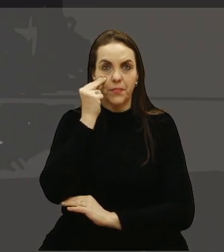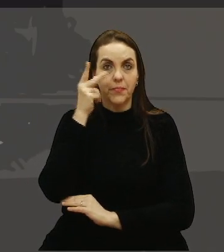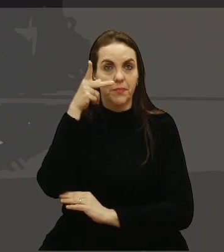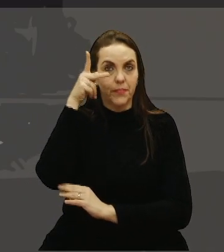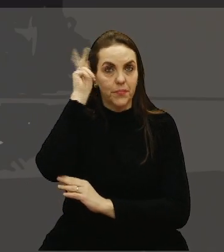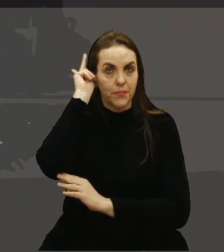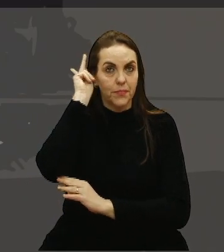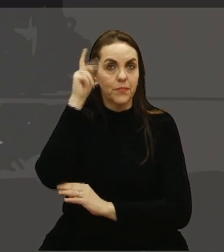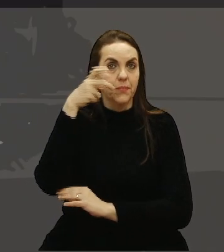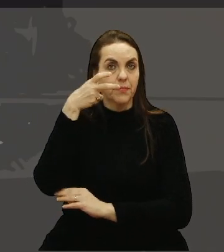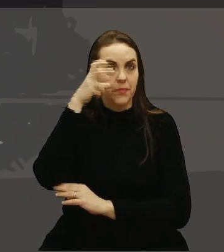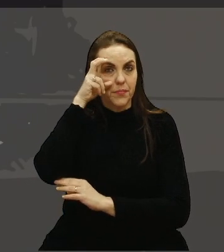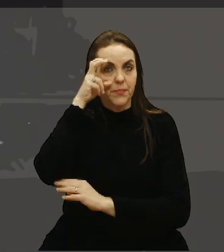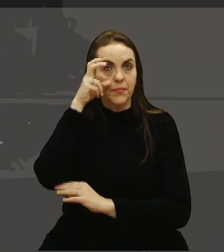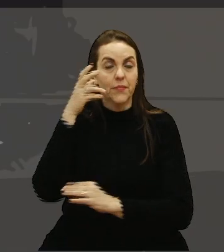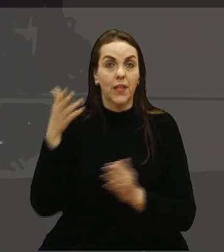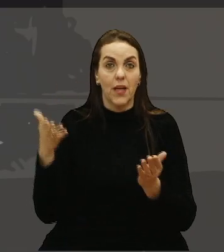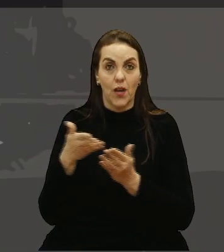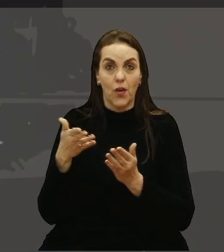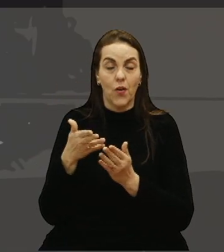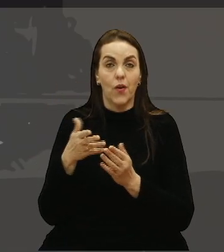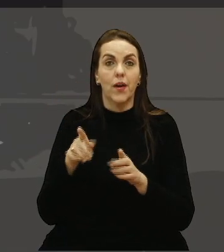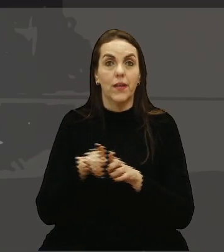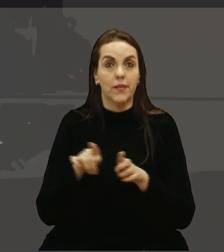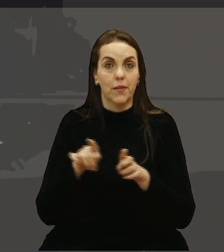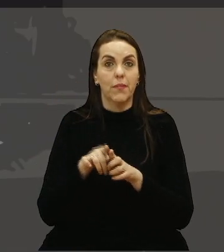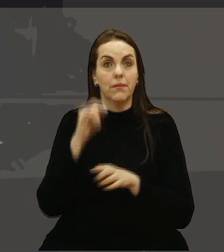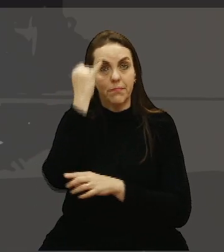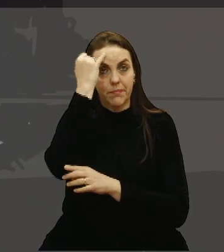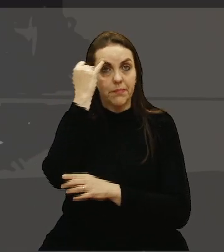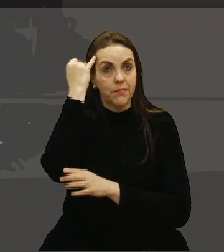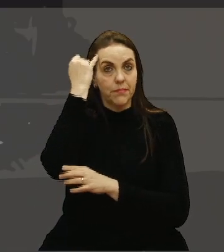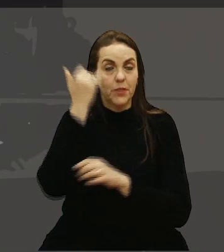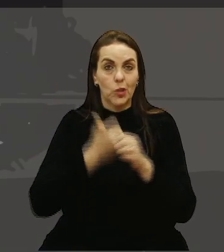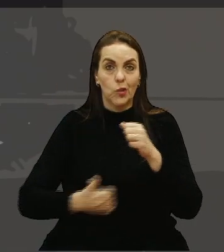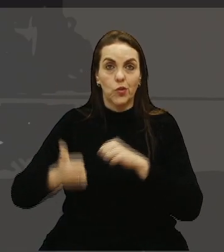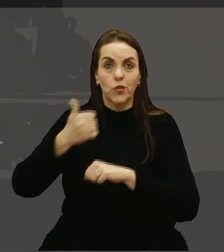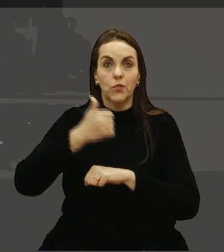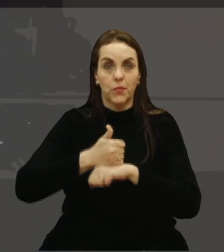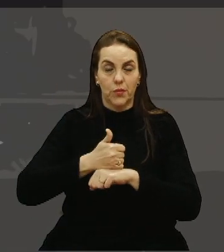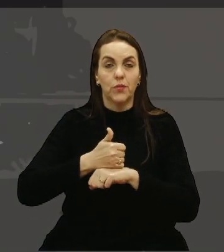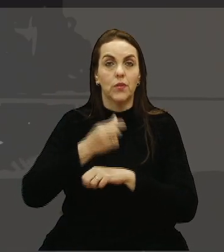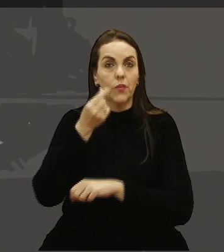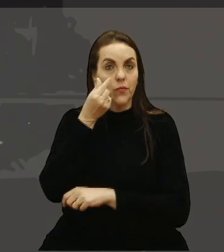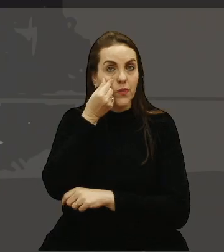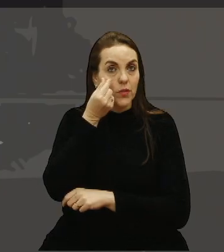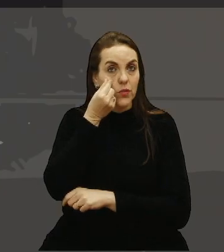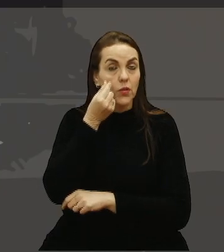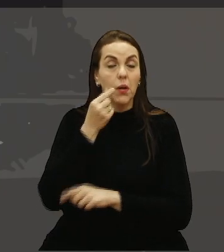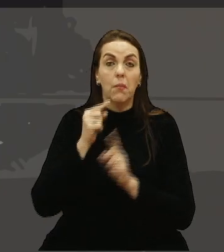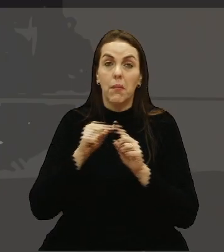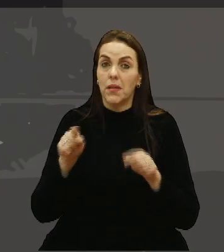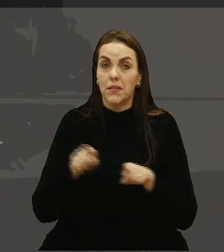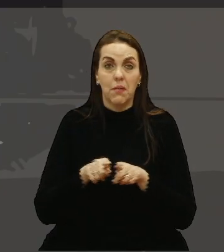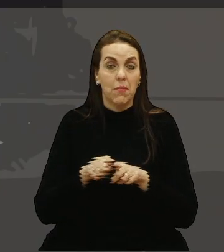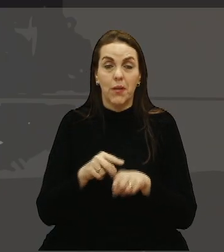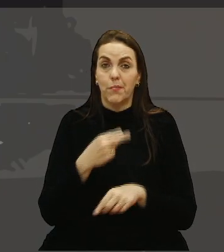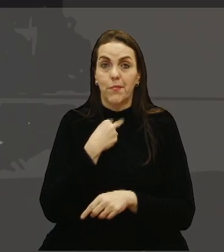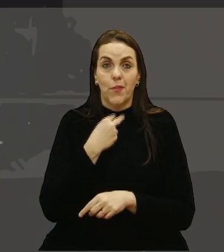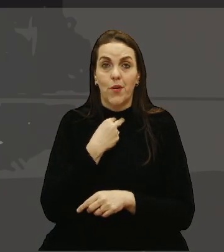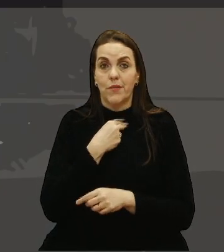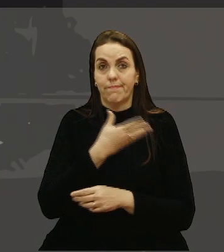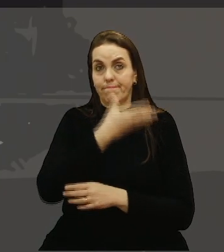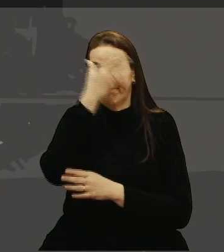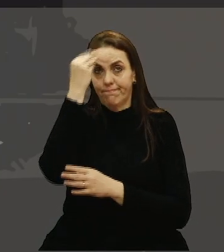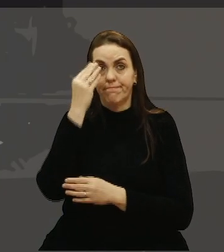Morandi, a Sandra Boneto, e agora o vereador Zé D'Ambrós, em substituição ao vereador Eloy Frisso. Mas também não posso deixar de agradecer,